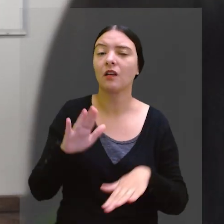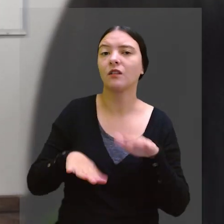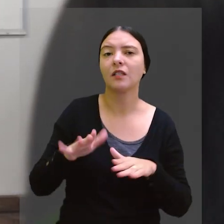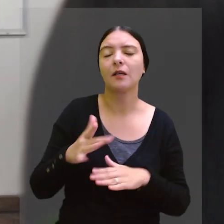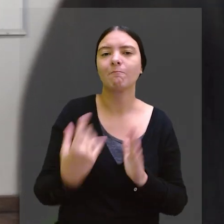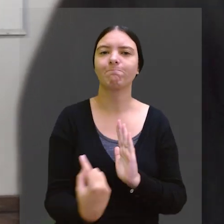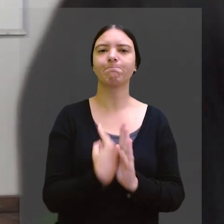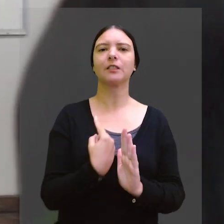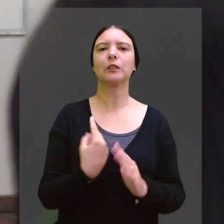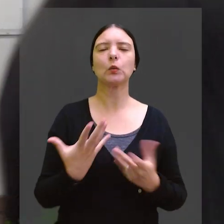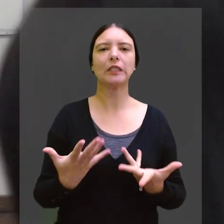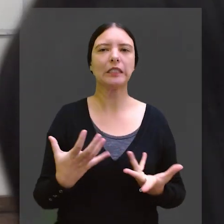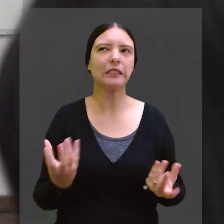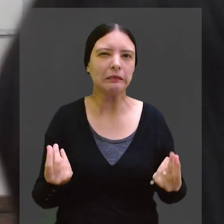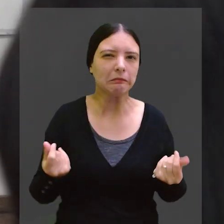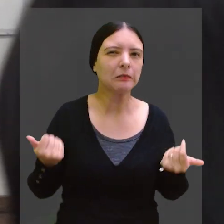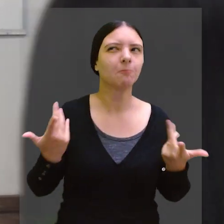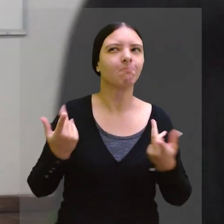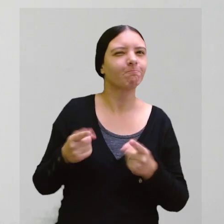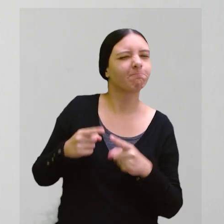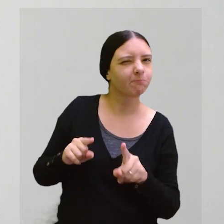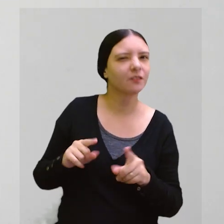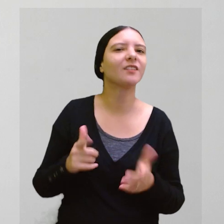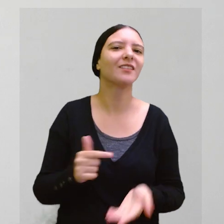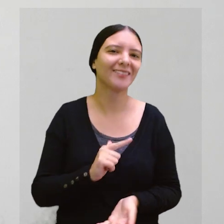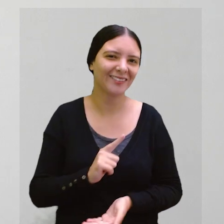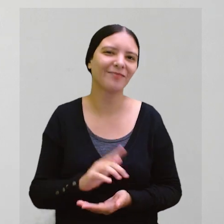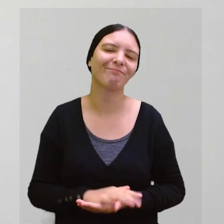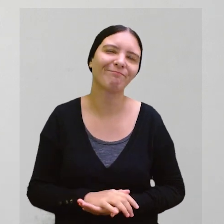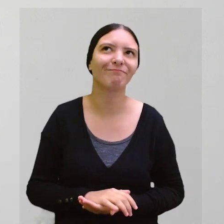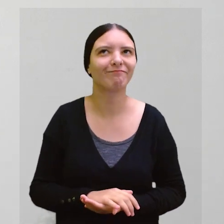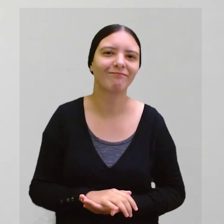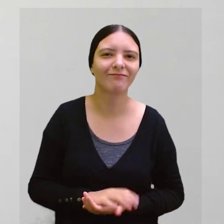essa pergunta tem um tom assim meio afrontoso, digamos assim.